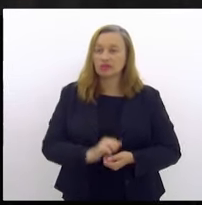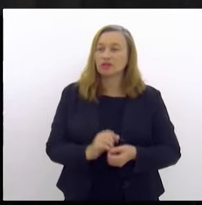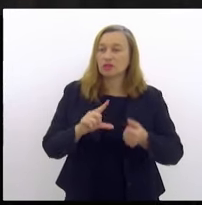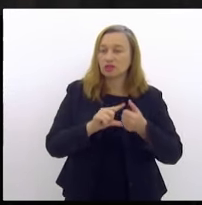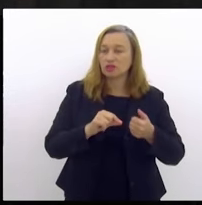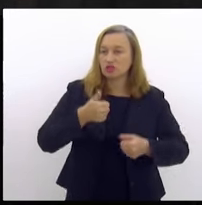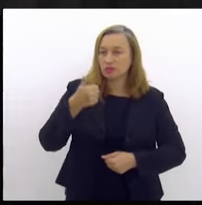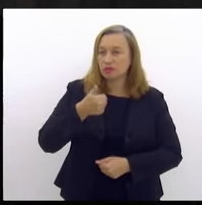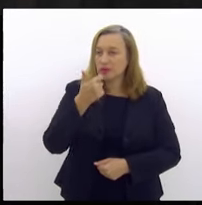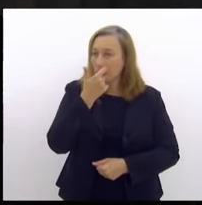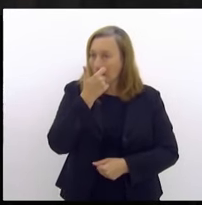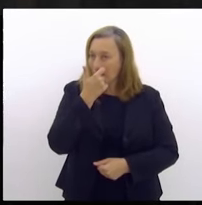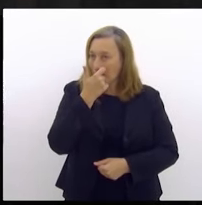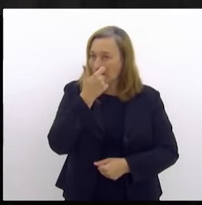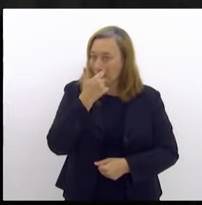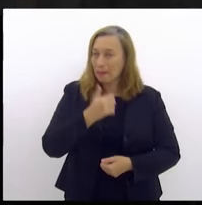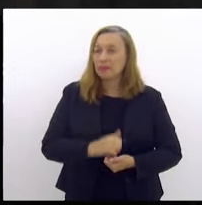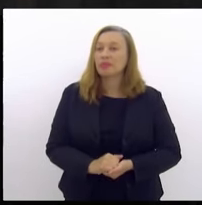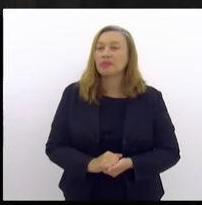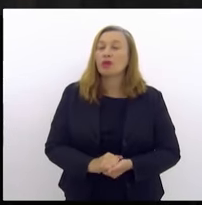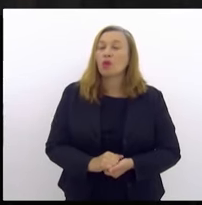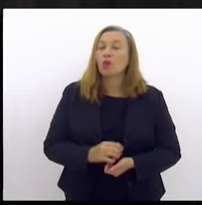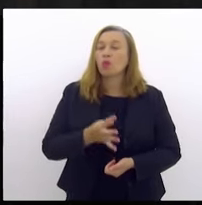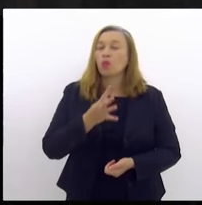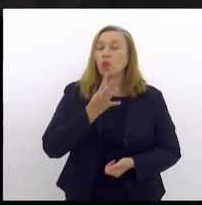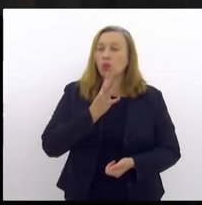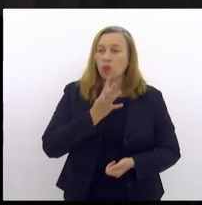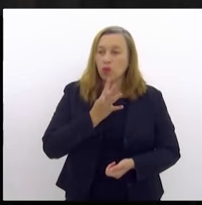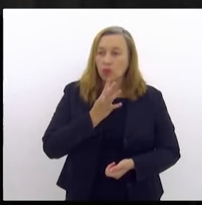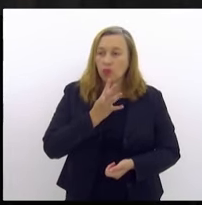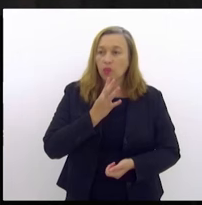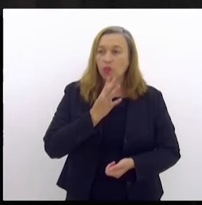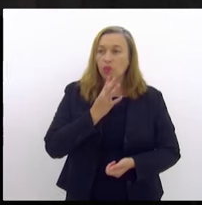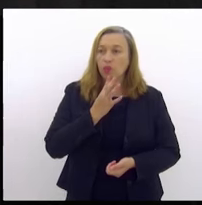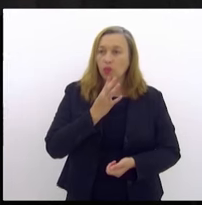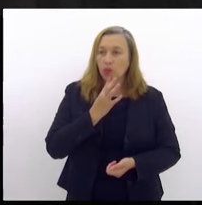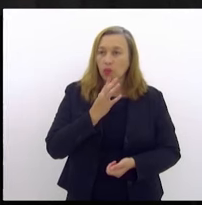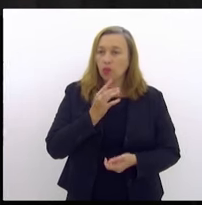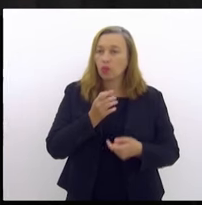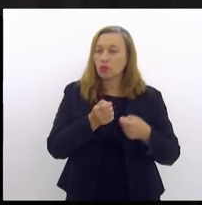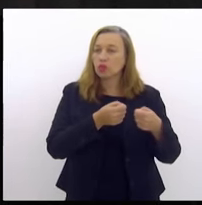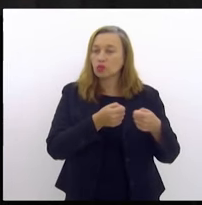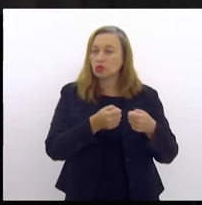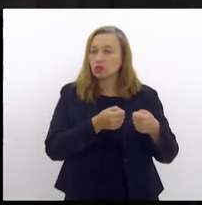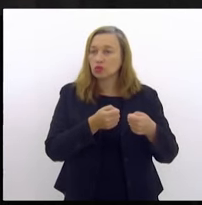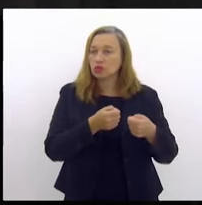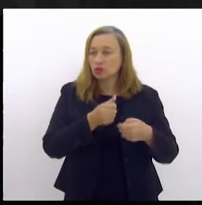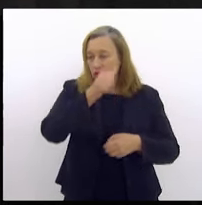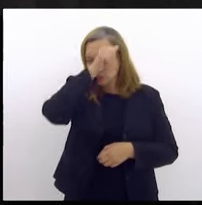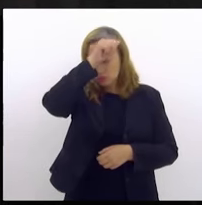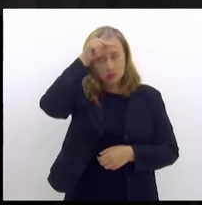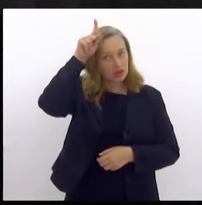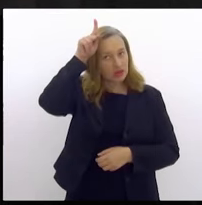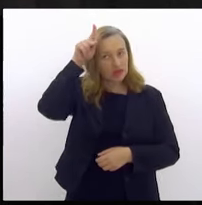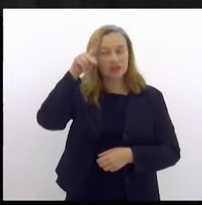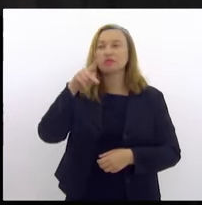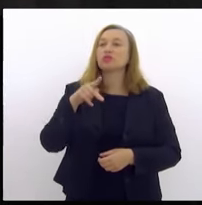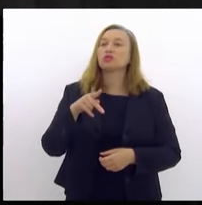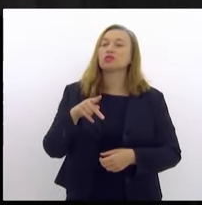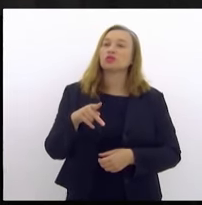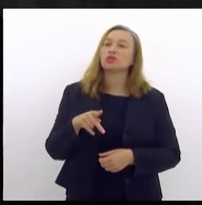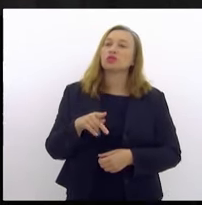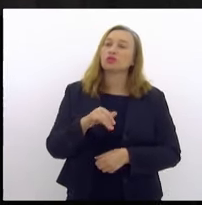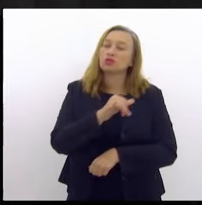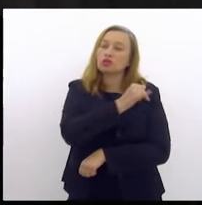artigo 1º o reconhecimento de domínio do município do Rio de Janeiro, não é